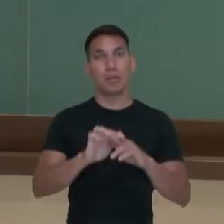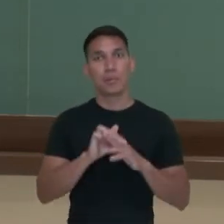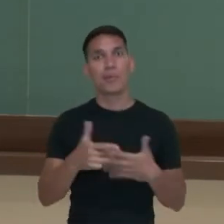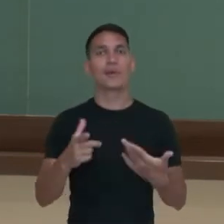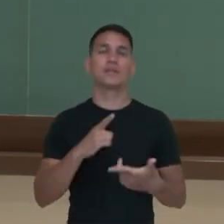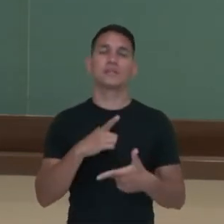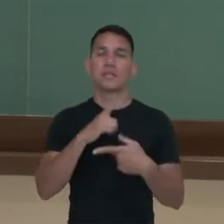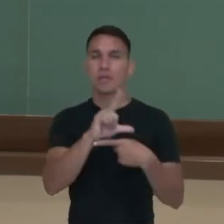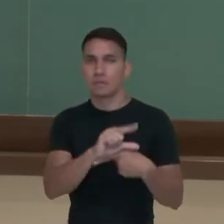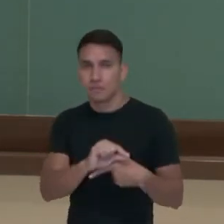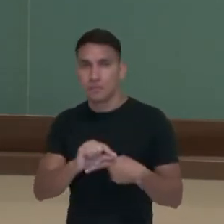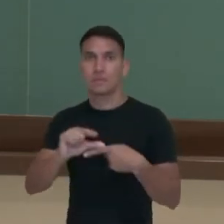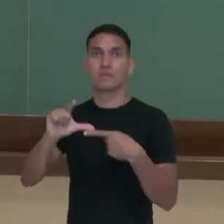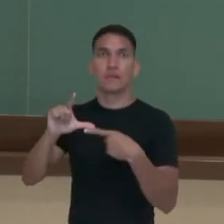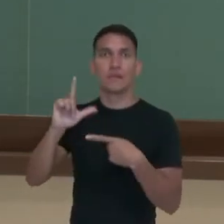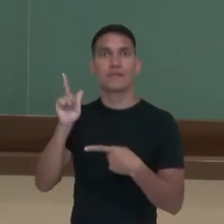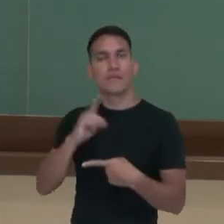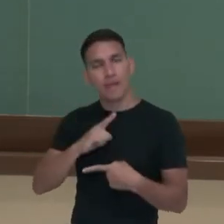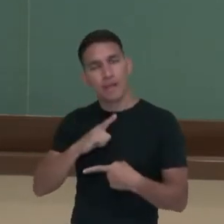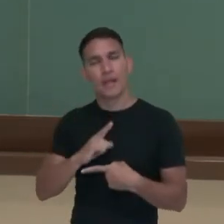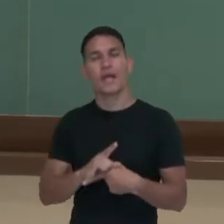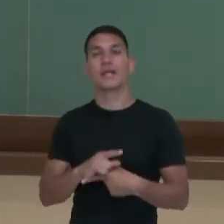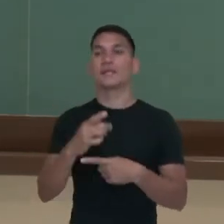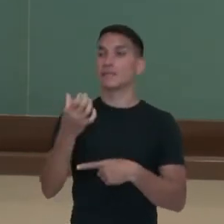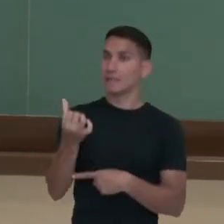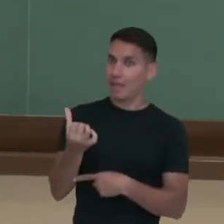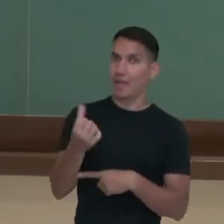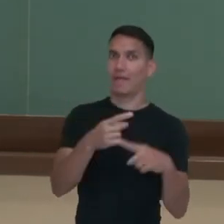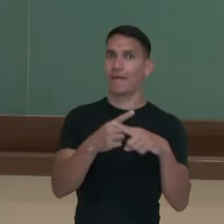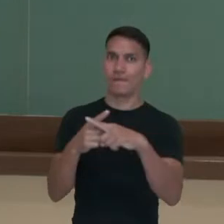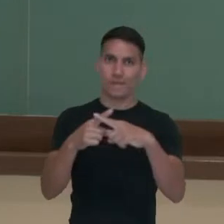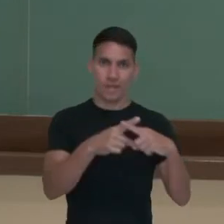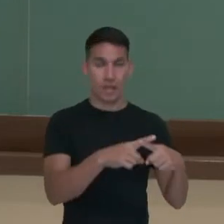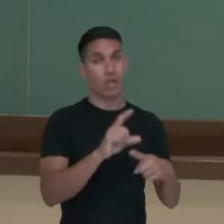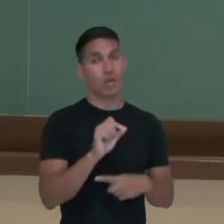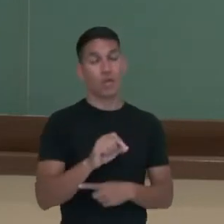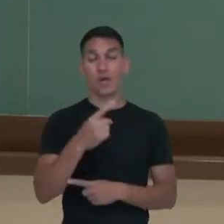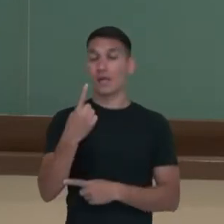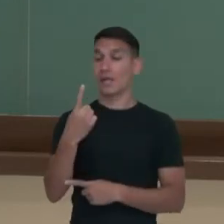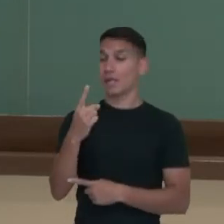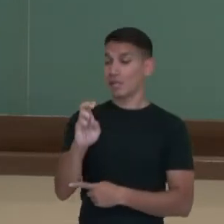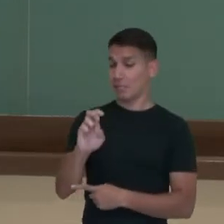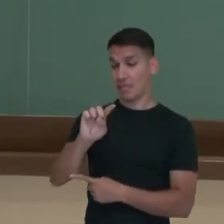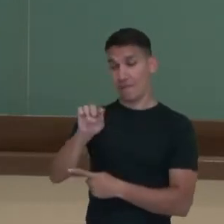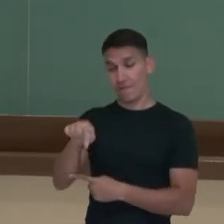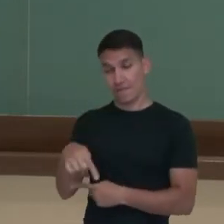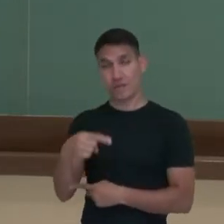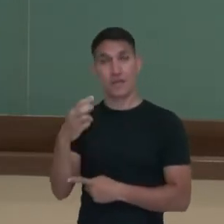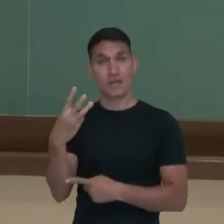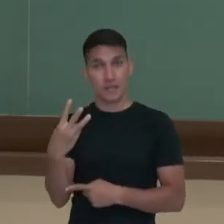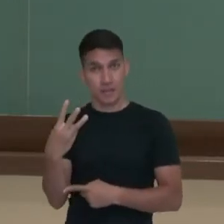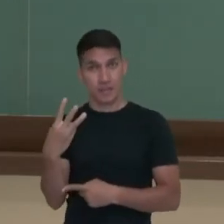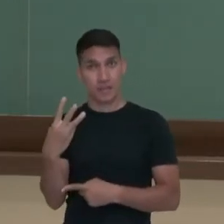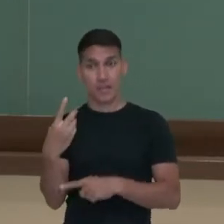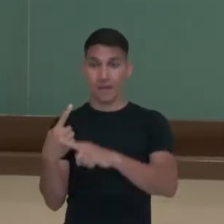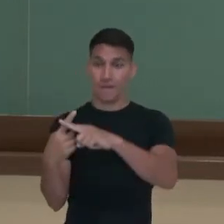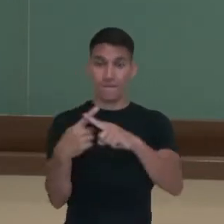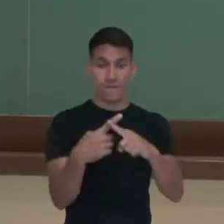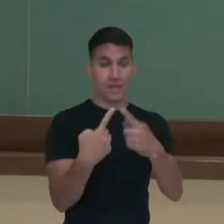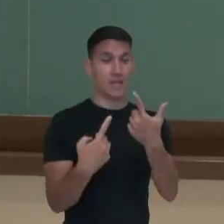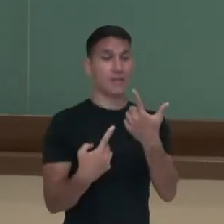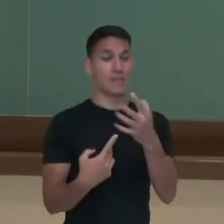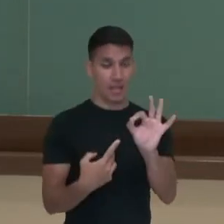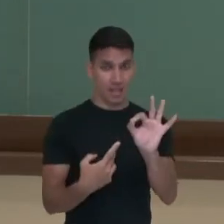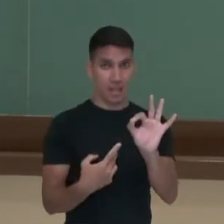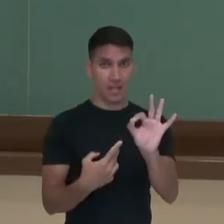escala decimal se repete 6 vezes, então a gente vai multiplicar 15,3, né, pelos nossos